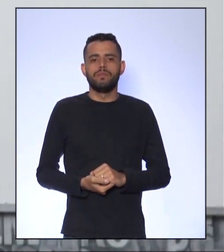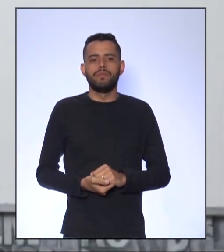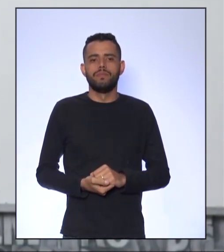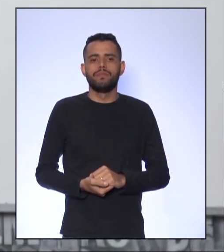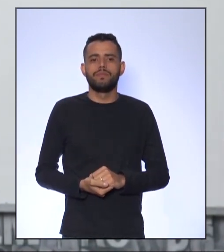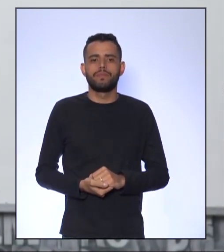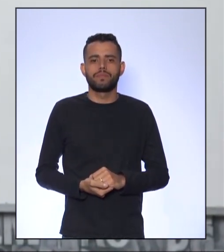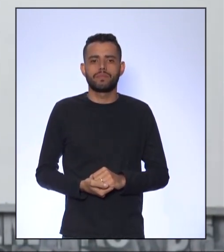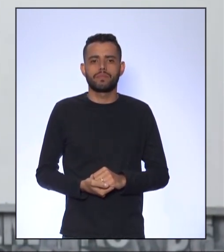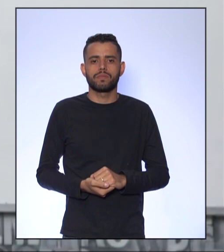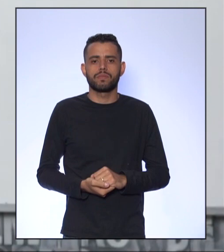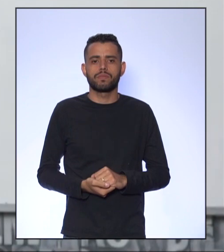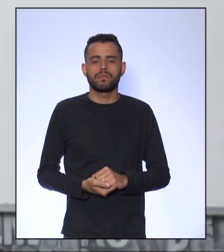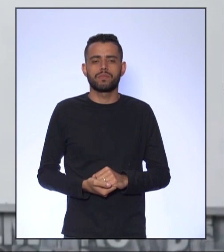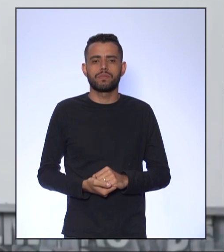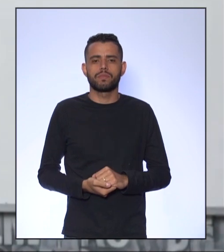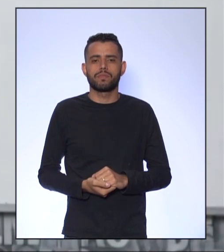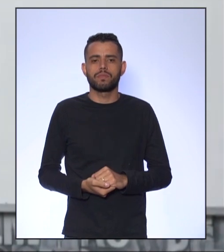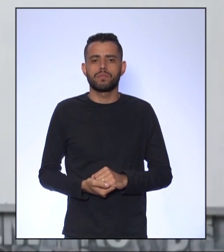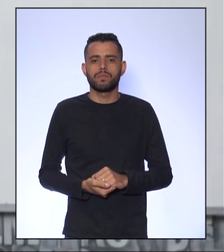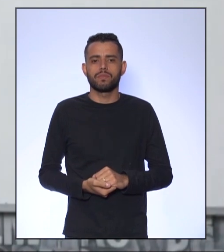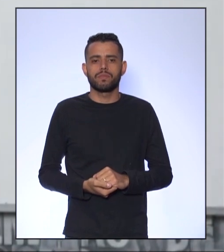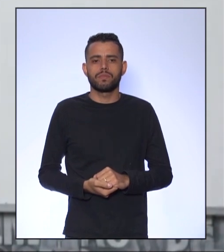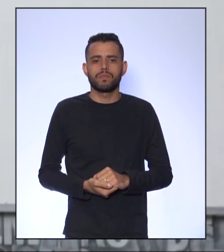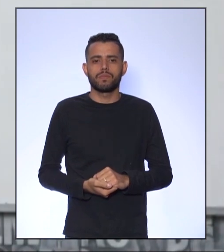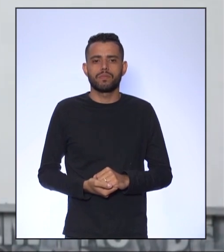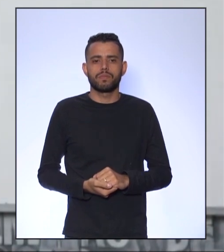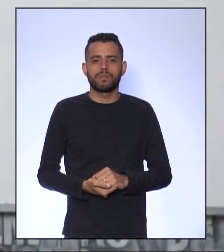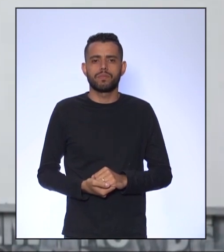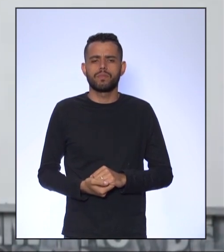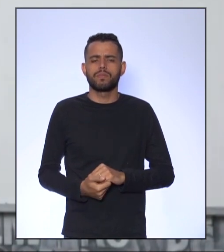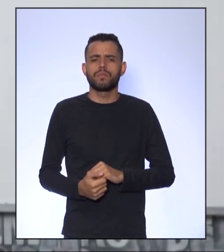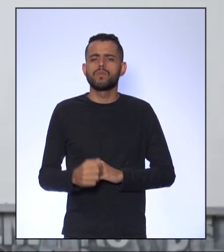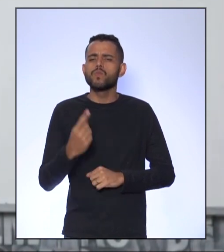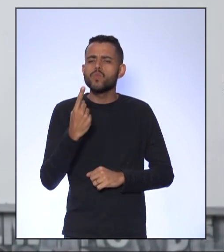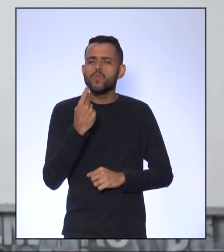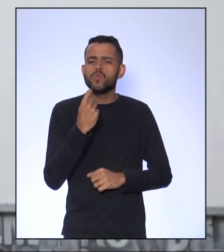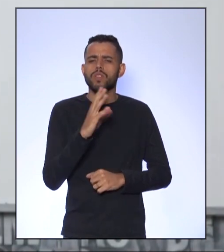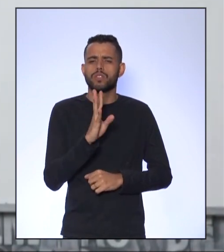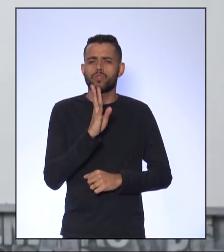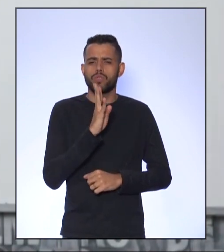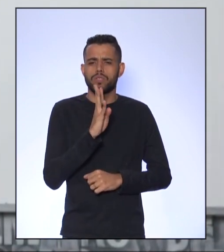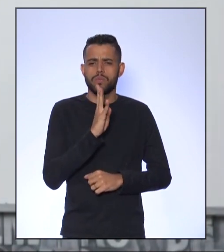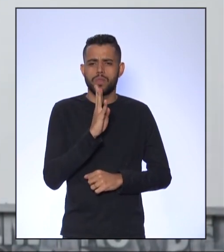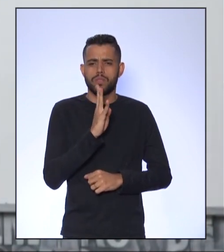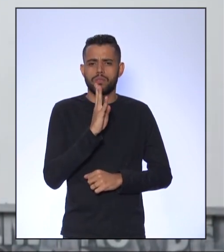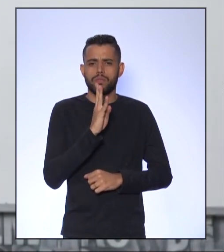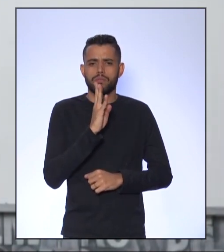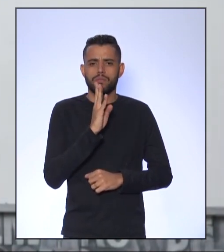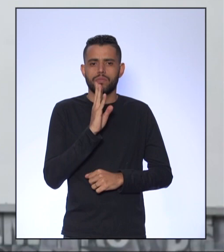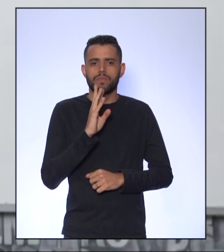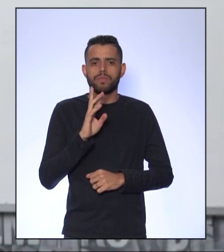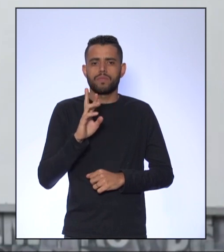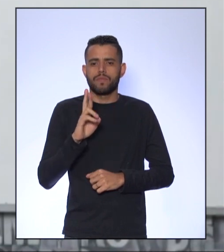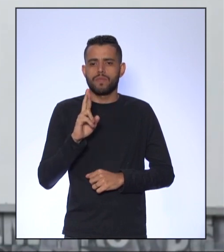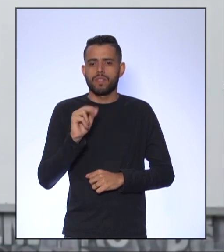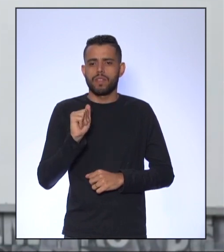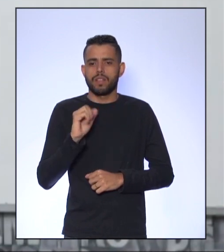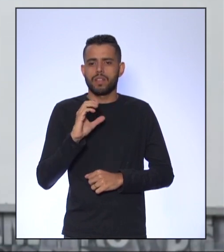fonte única de conhecimento. Então, o